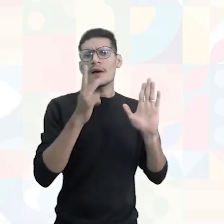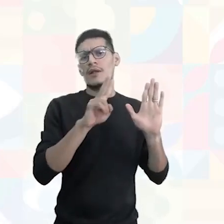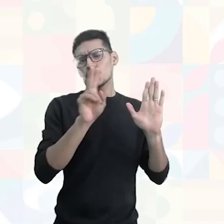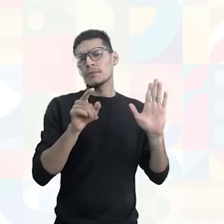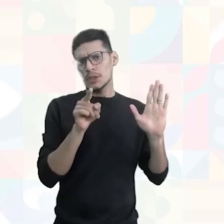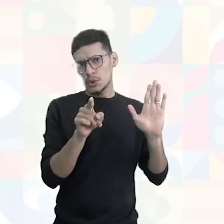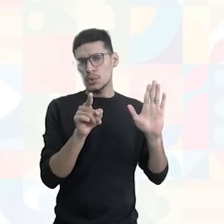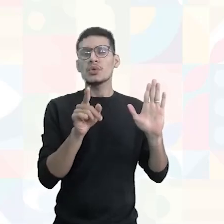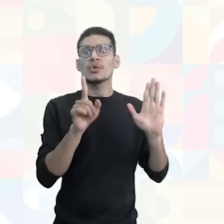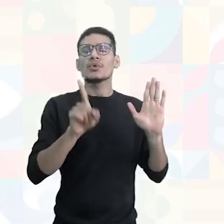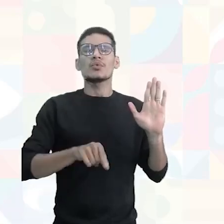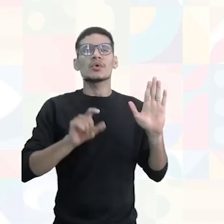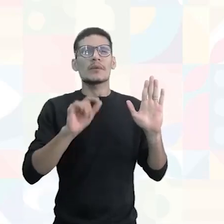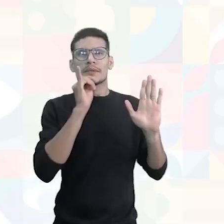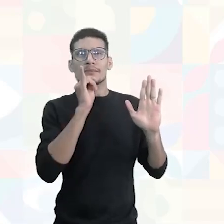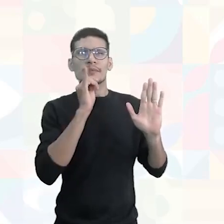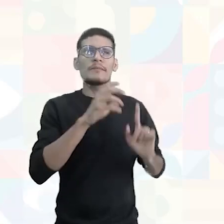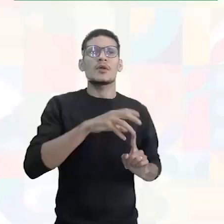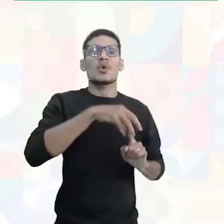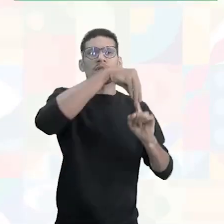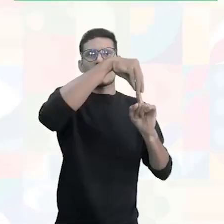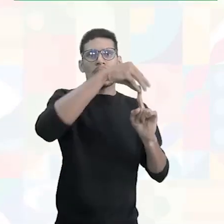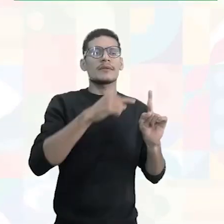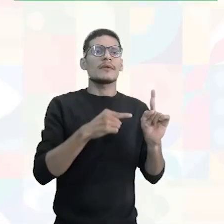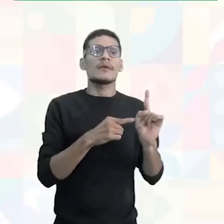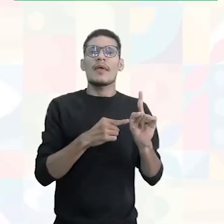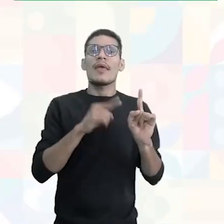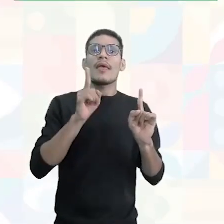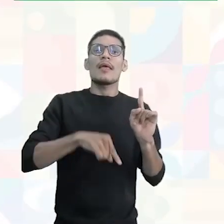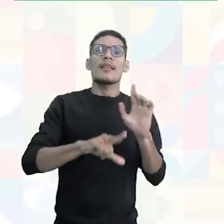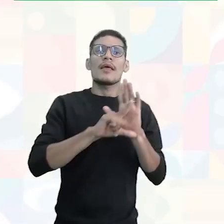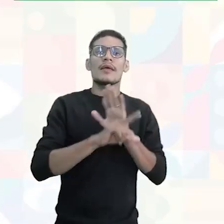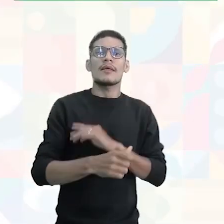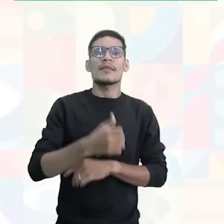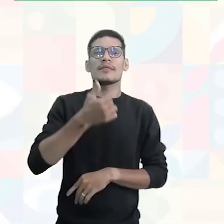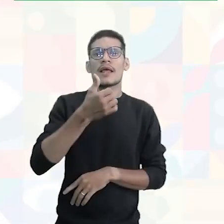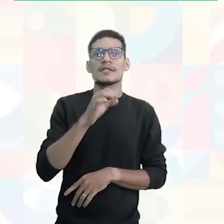questão da prioridade, que é a Lei